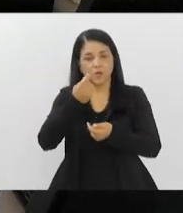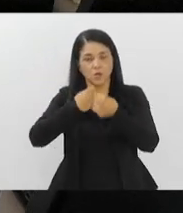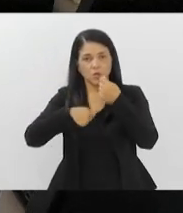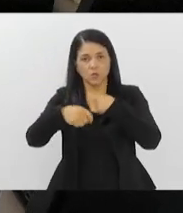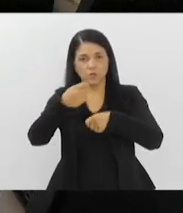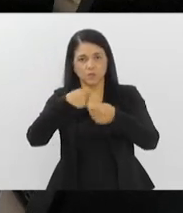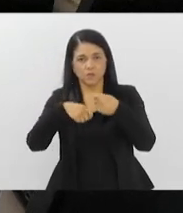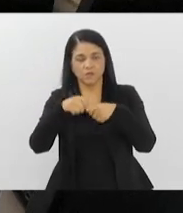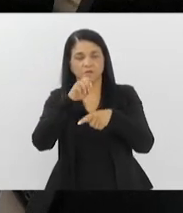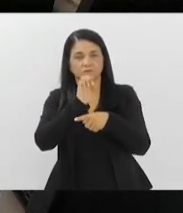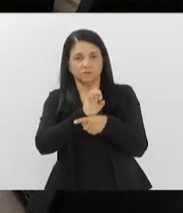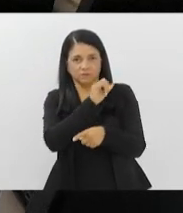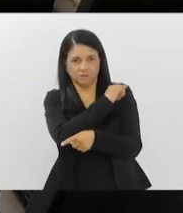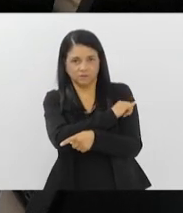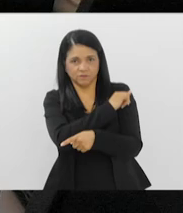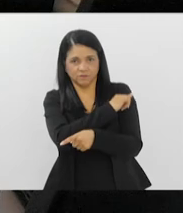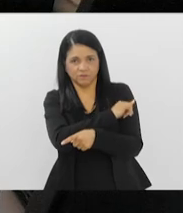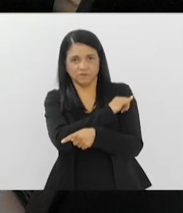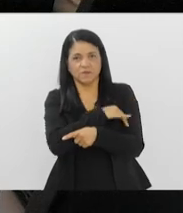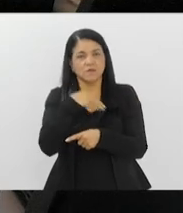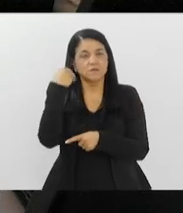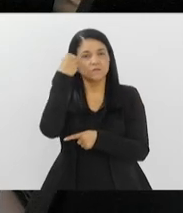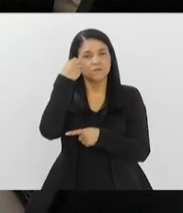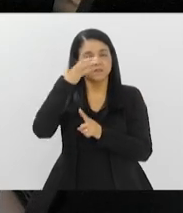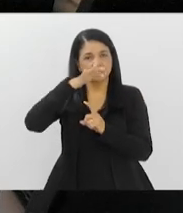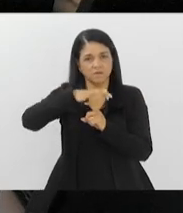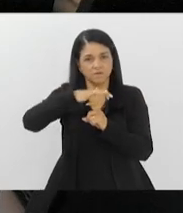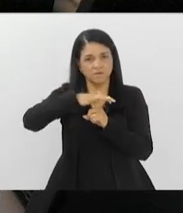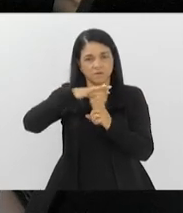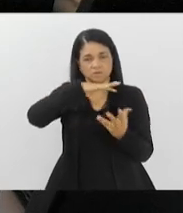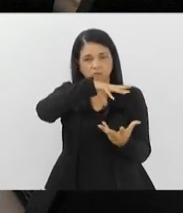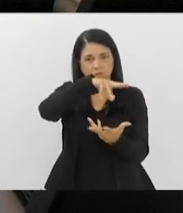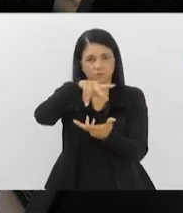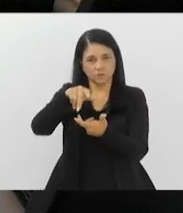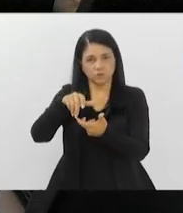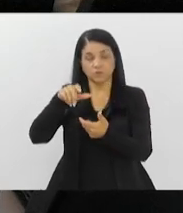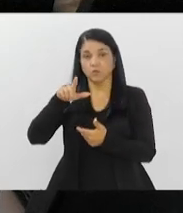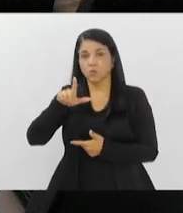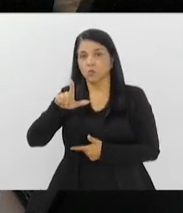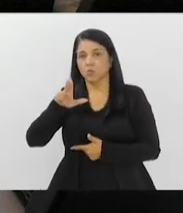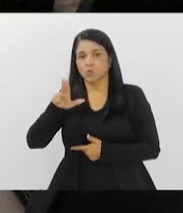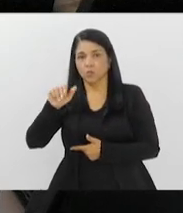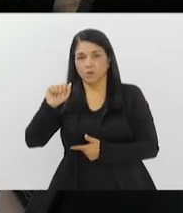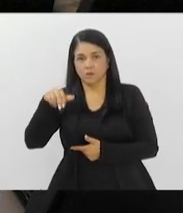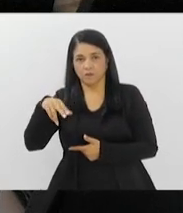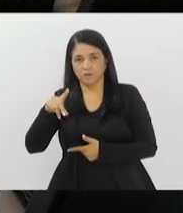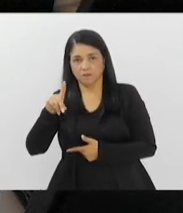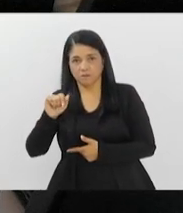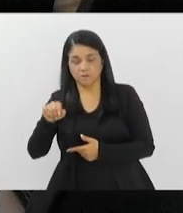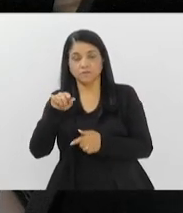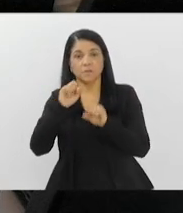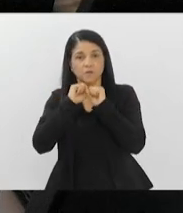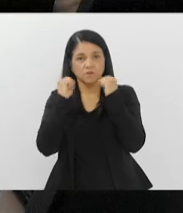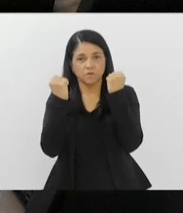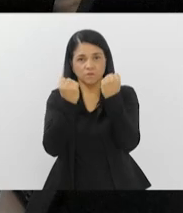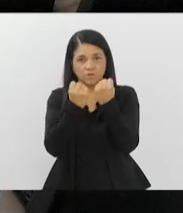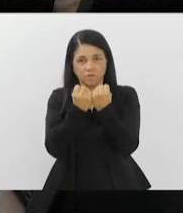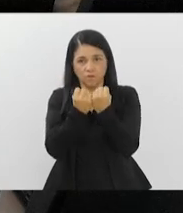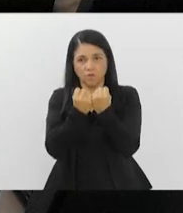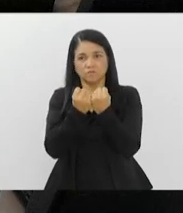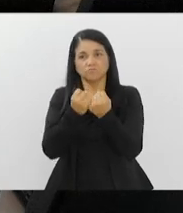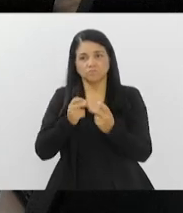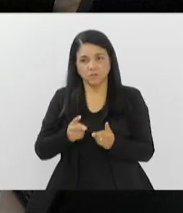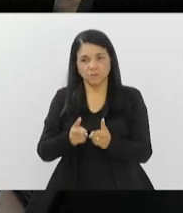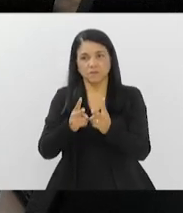do Rio de Janeiro, a experiência da Feira Internacional de Luanda, que está sendo realizado pelo Fórum Permanente de